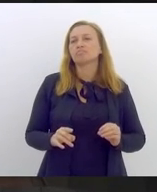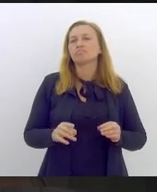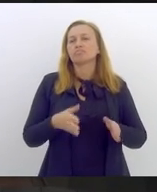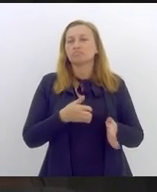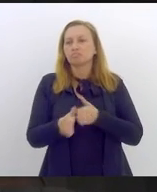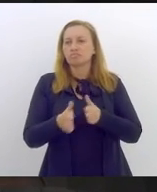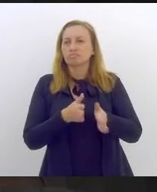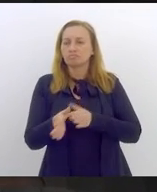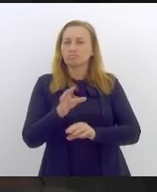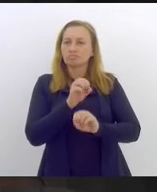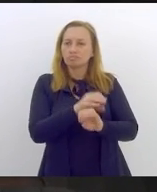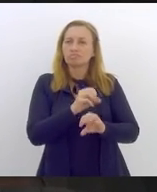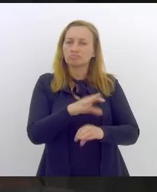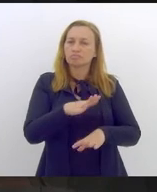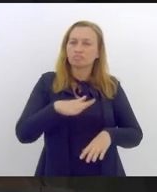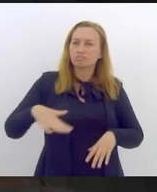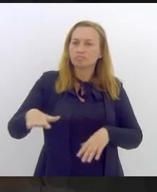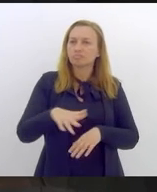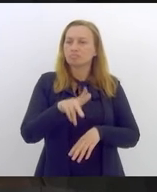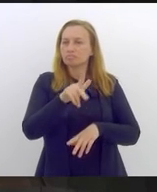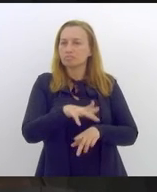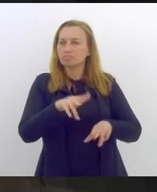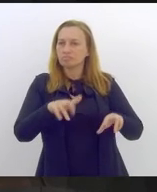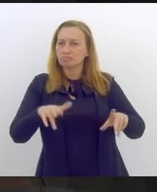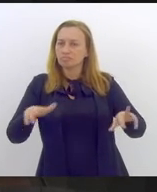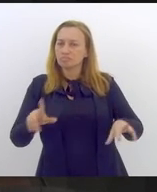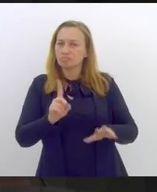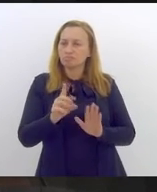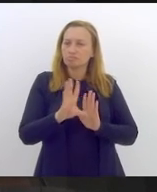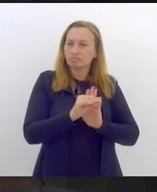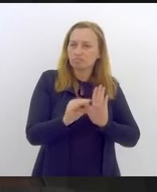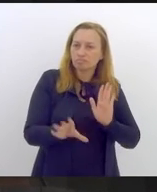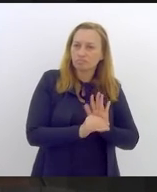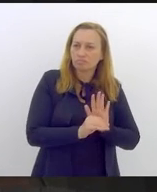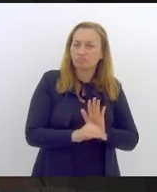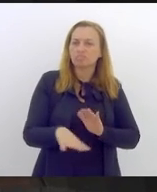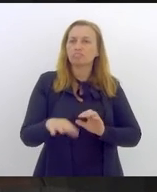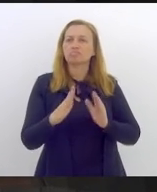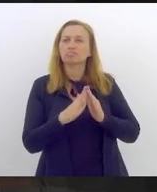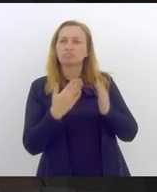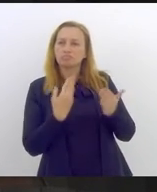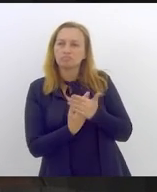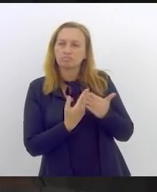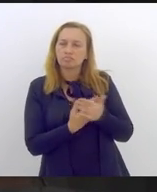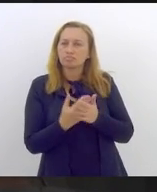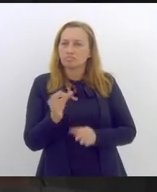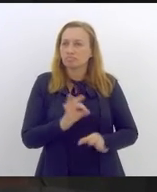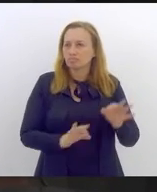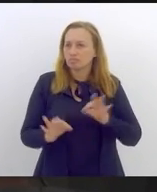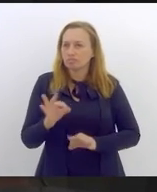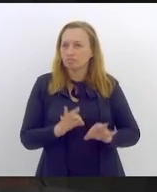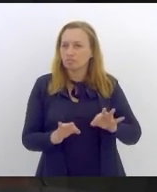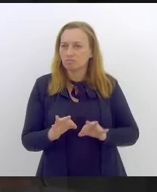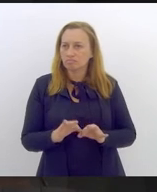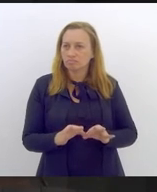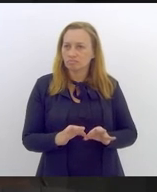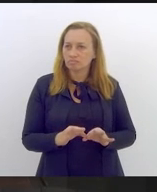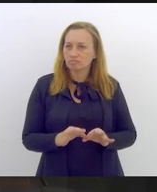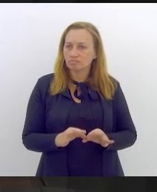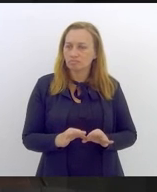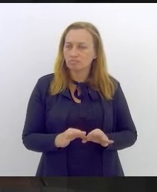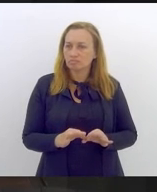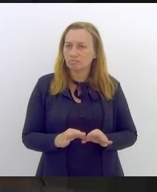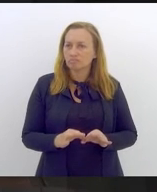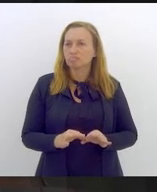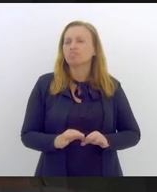e suas diferentes áreas tem acesso não apenas aos conteúdos escolares assim organizados nas diferentes dos diferentes componentes